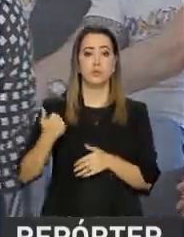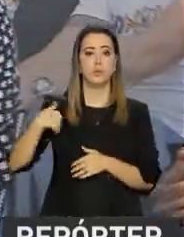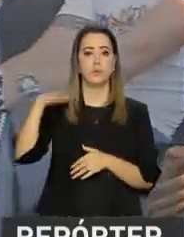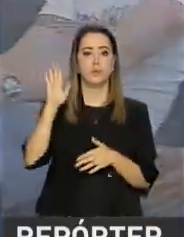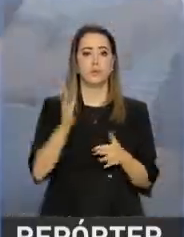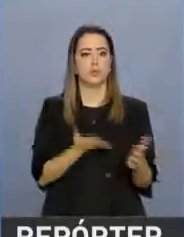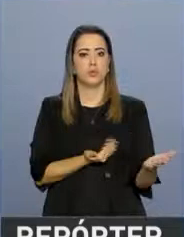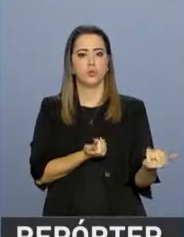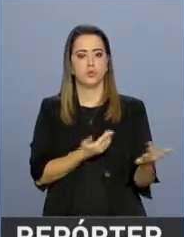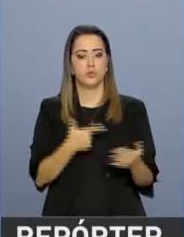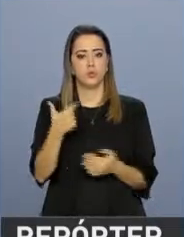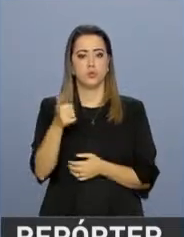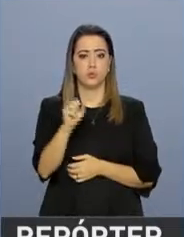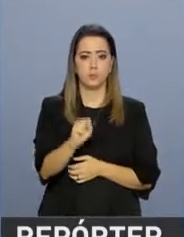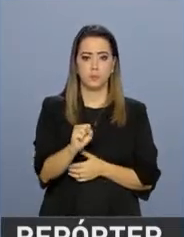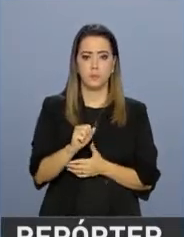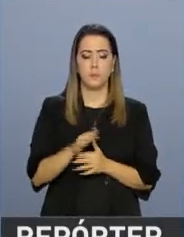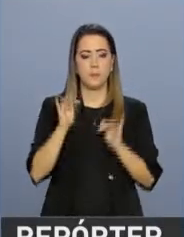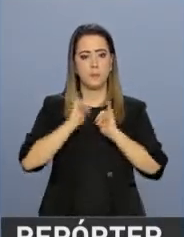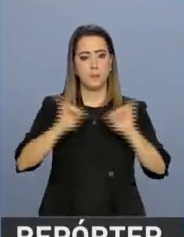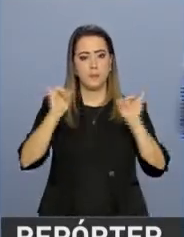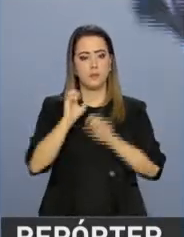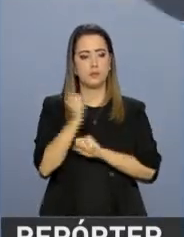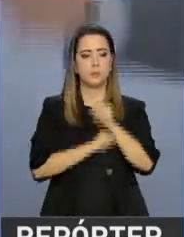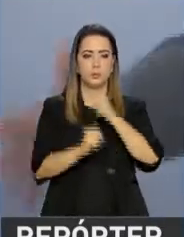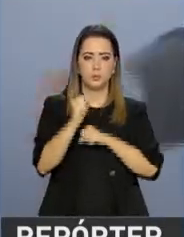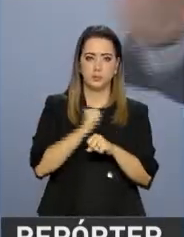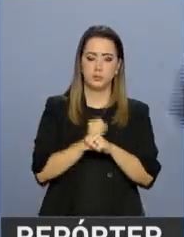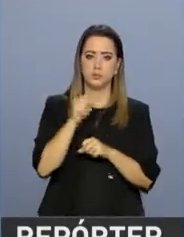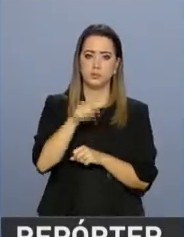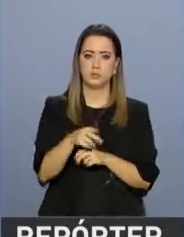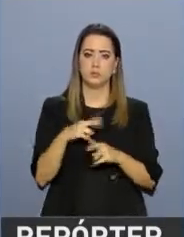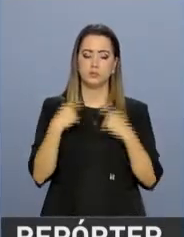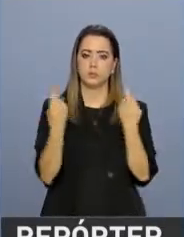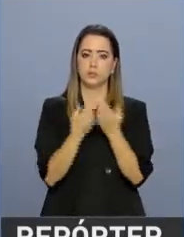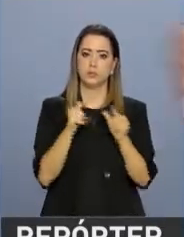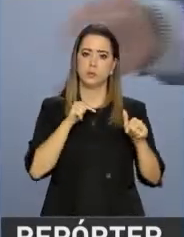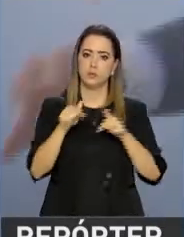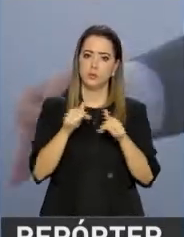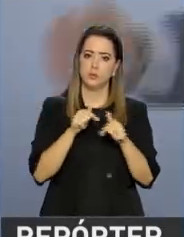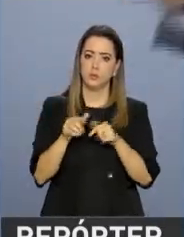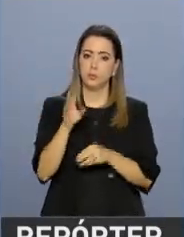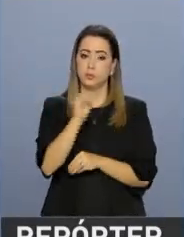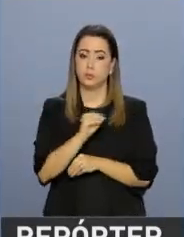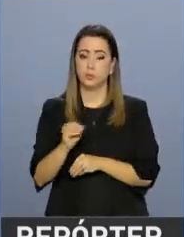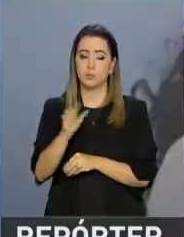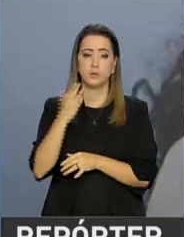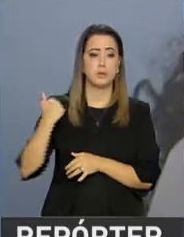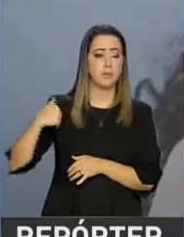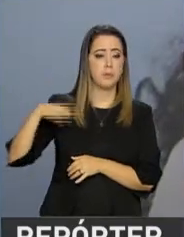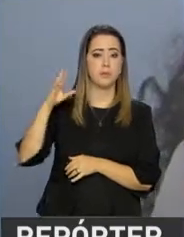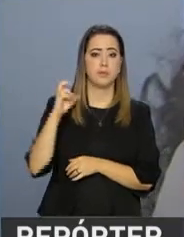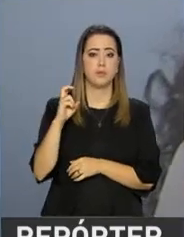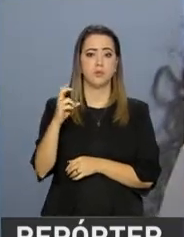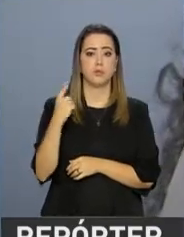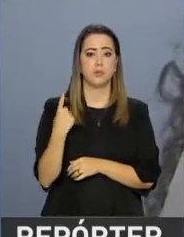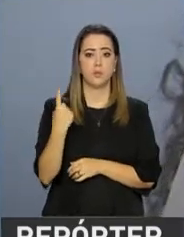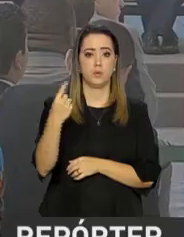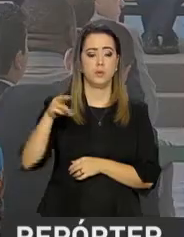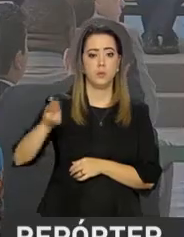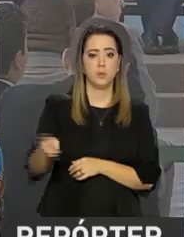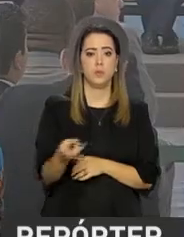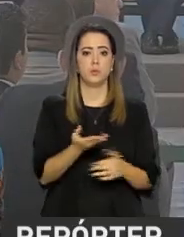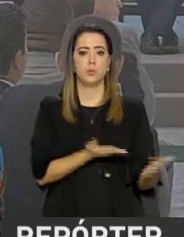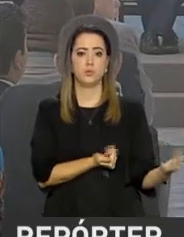jovem 2018 lançado no ano passado ele reúne ações para atender mais de 51 milhões de jovens